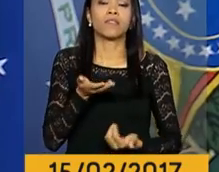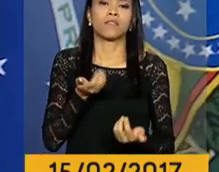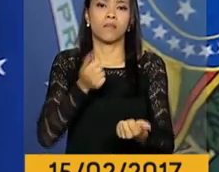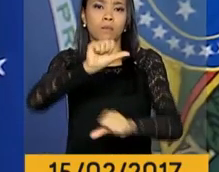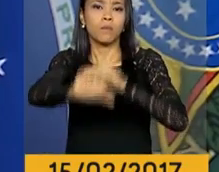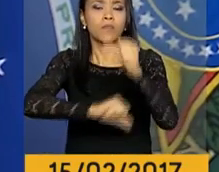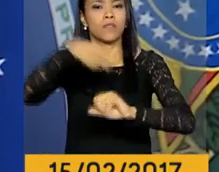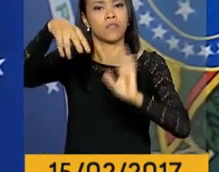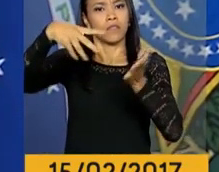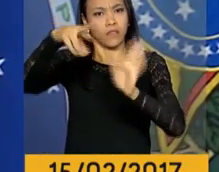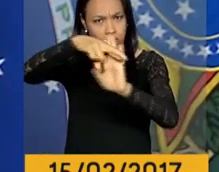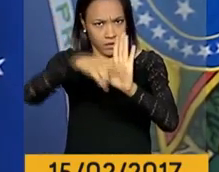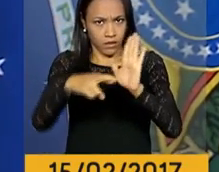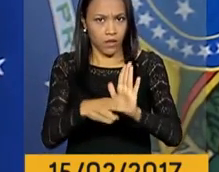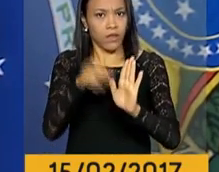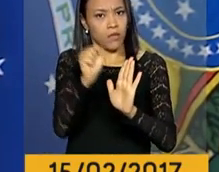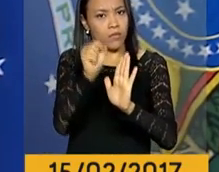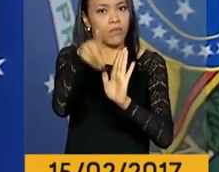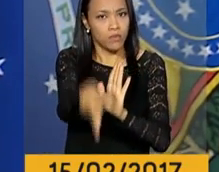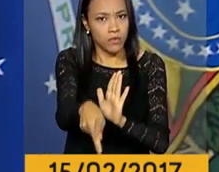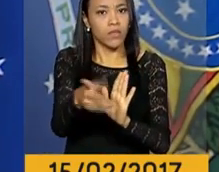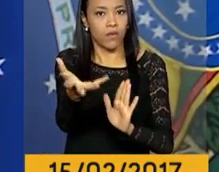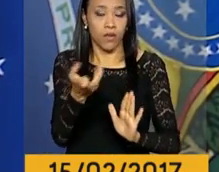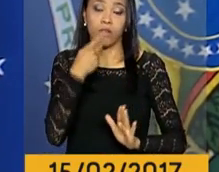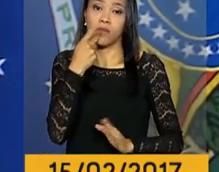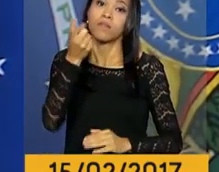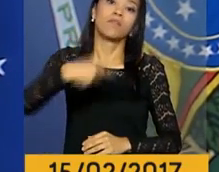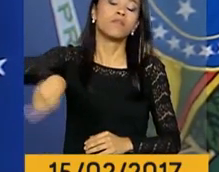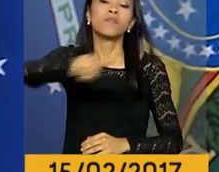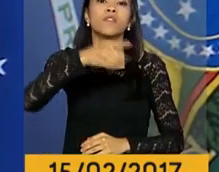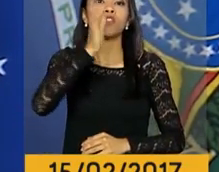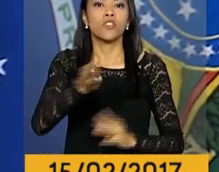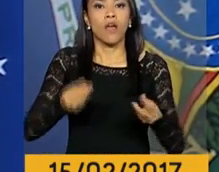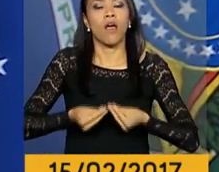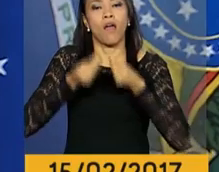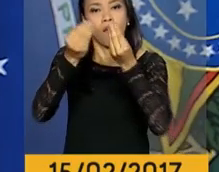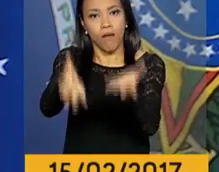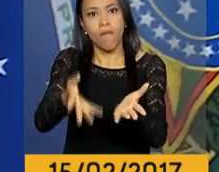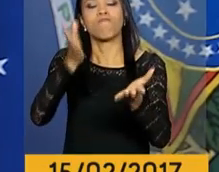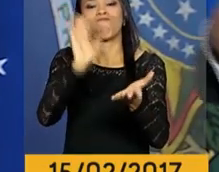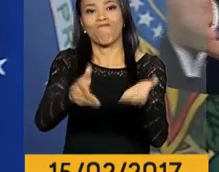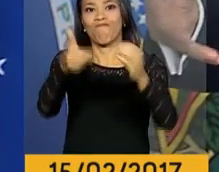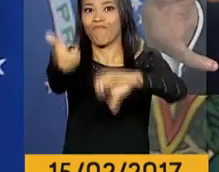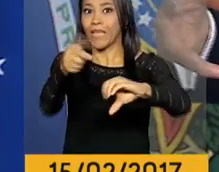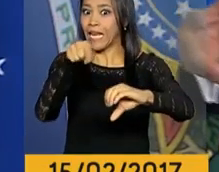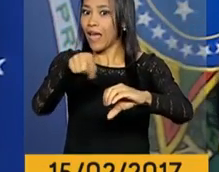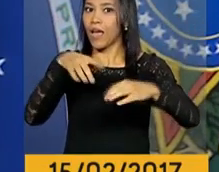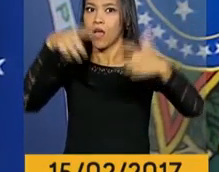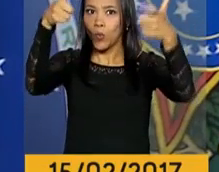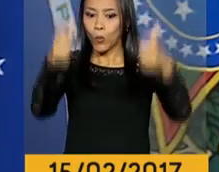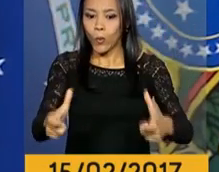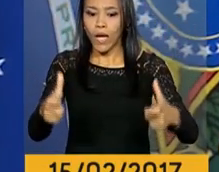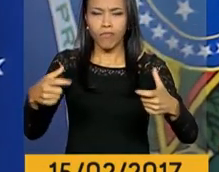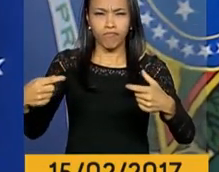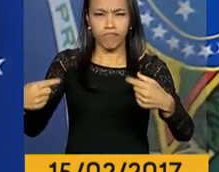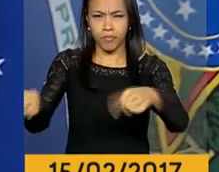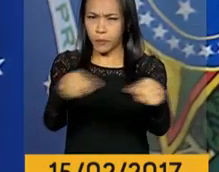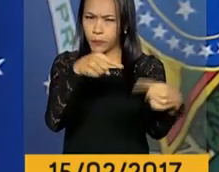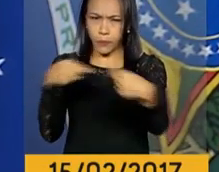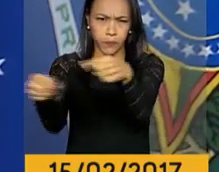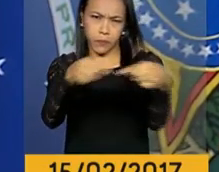previdenciária, eu quero significar, quero dizer que nós mandamos isso pro Congresso Nacional, que é o palco próprio para as